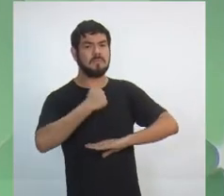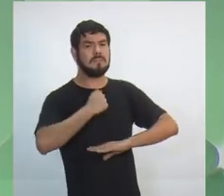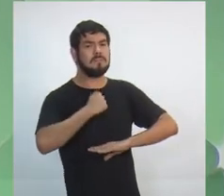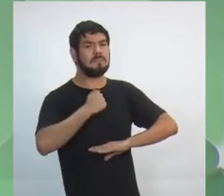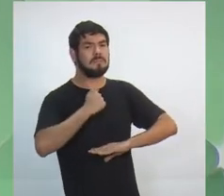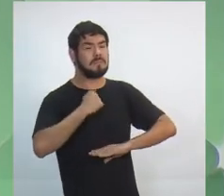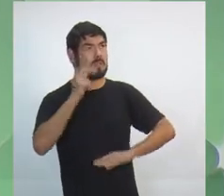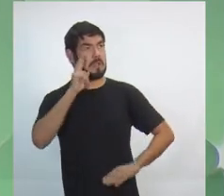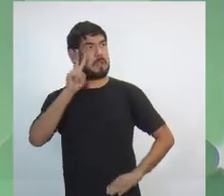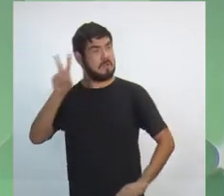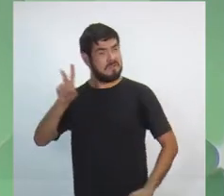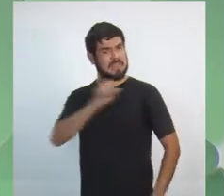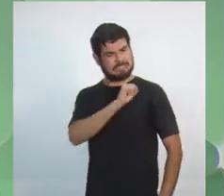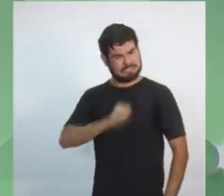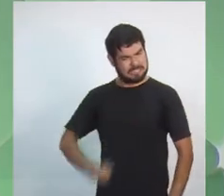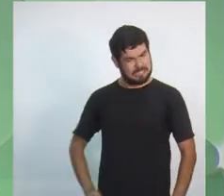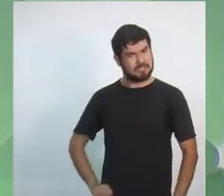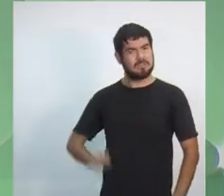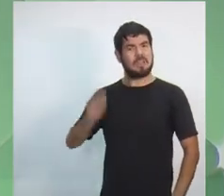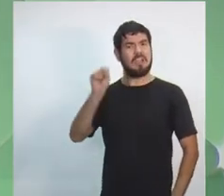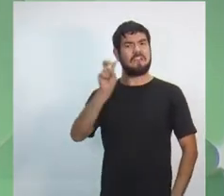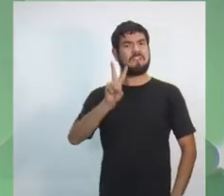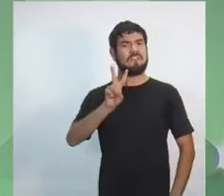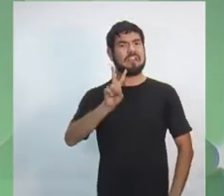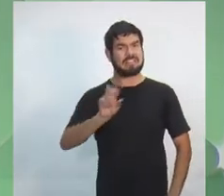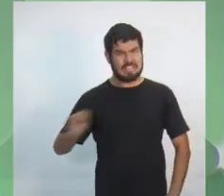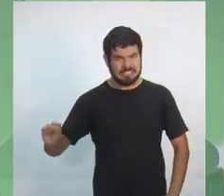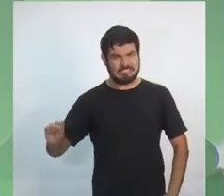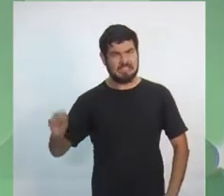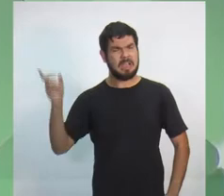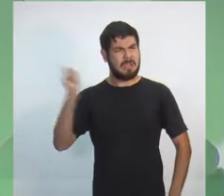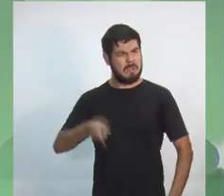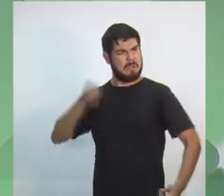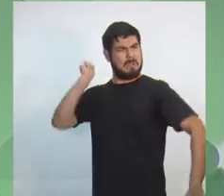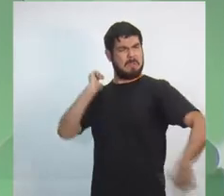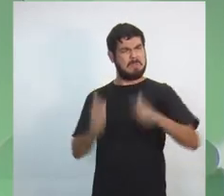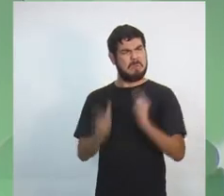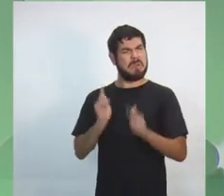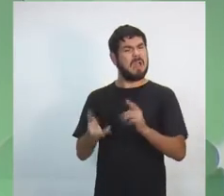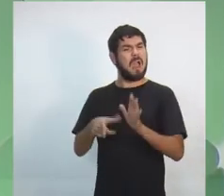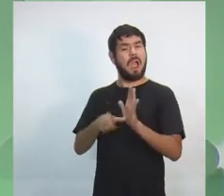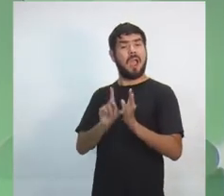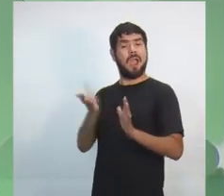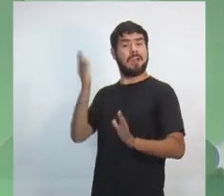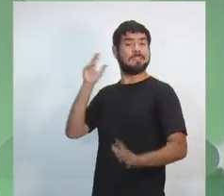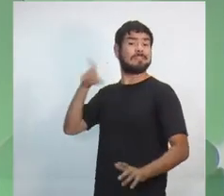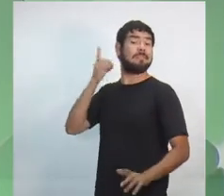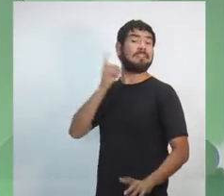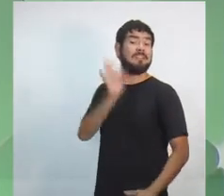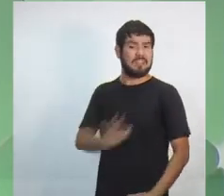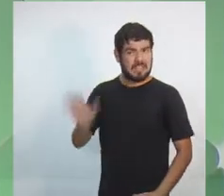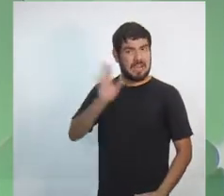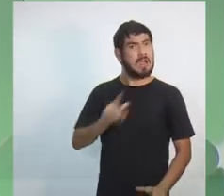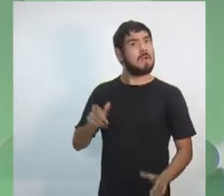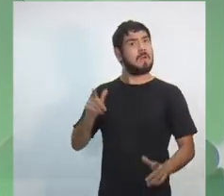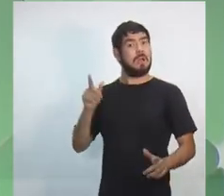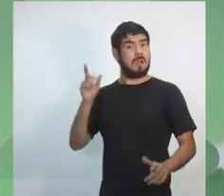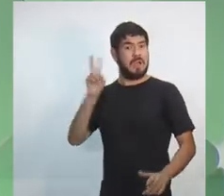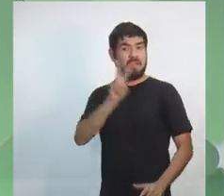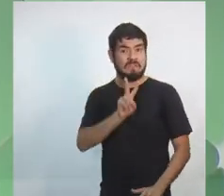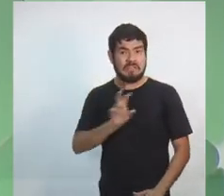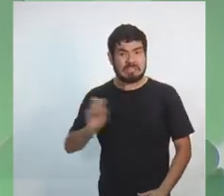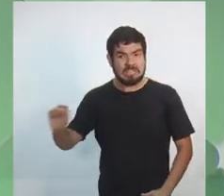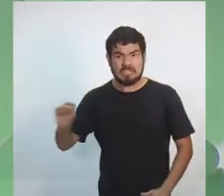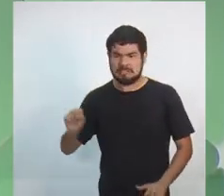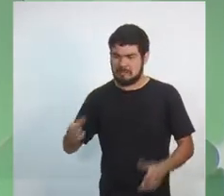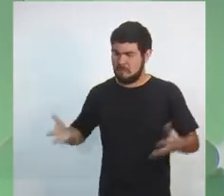senadora Vanessa Graziottin desde quando era deputada federal. Todas as emendas da Vanessa para fortalecer a